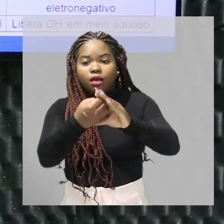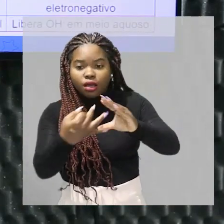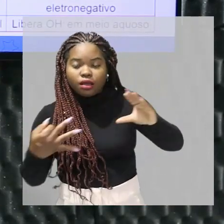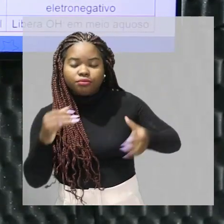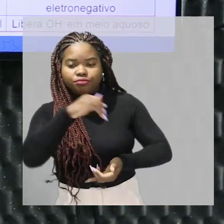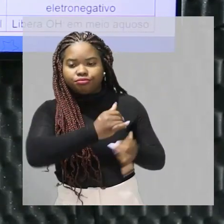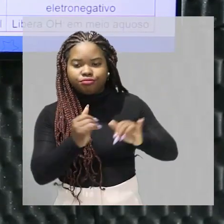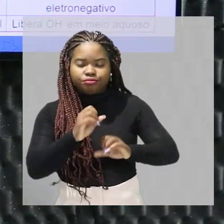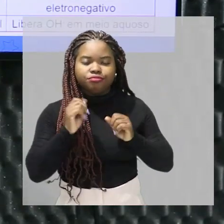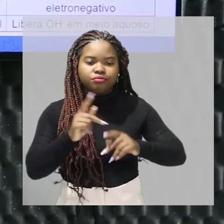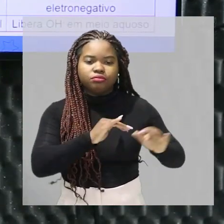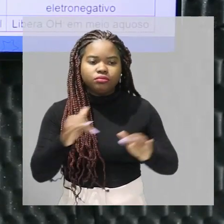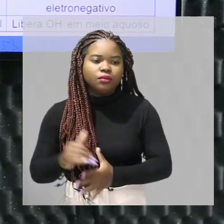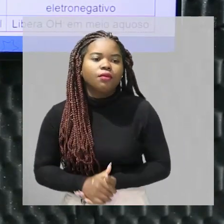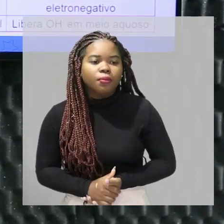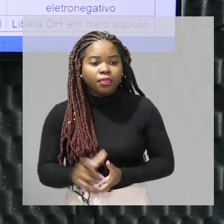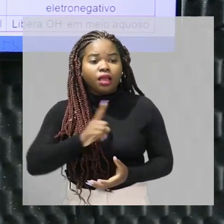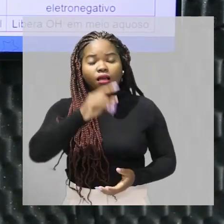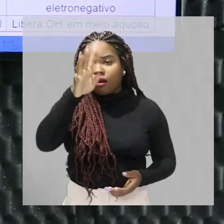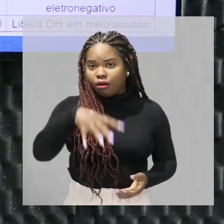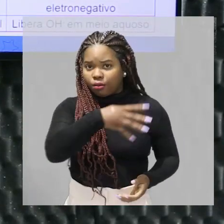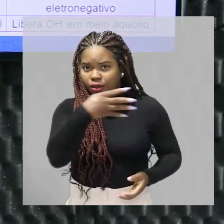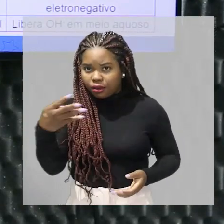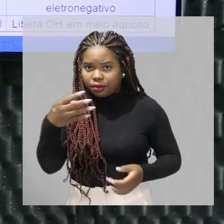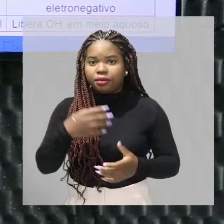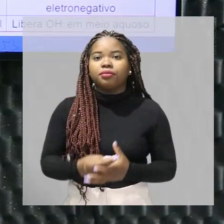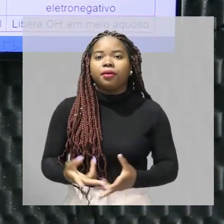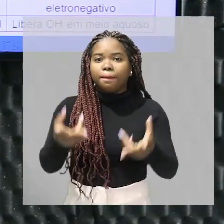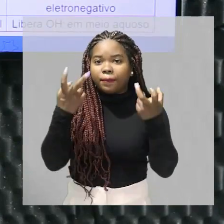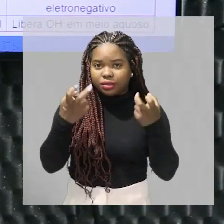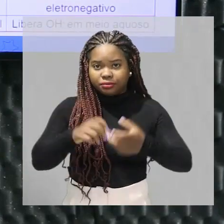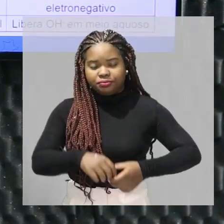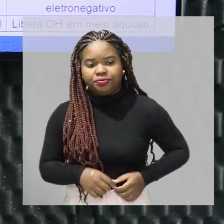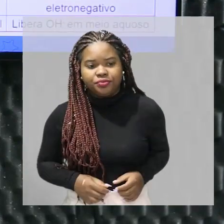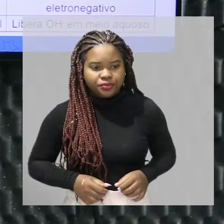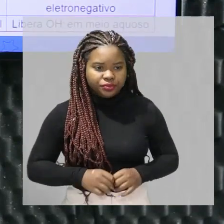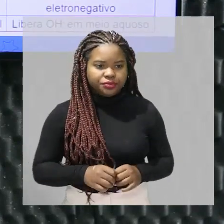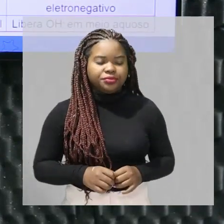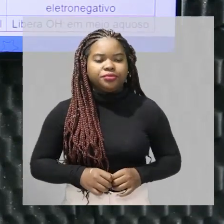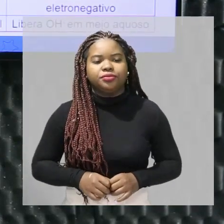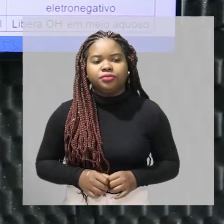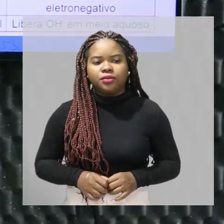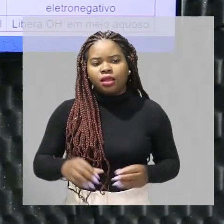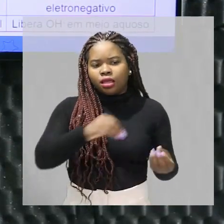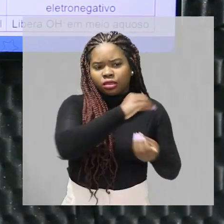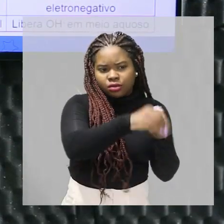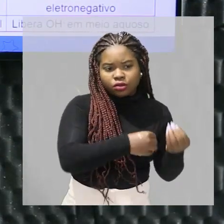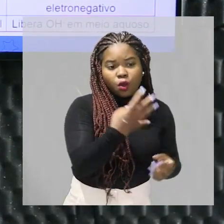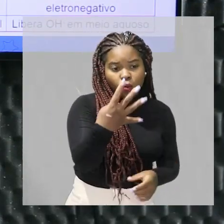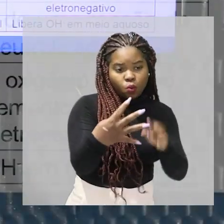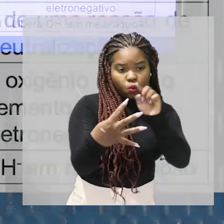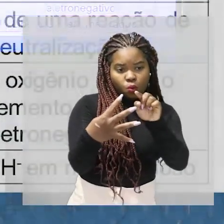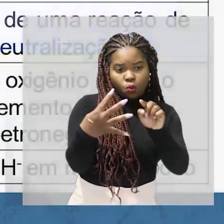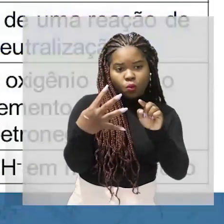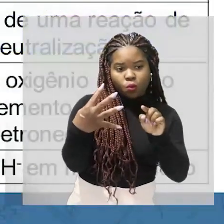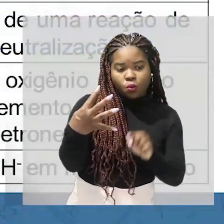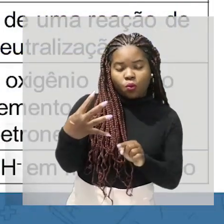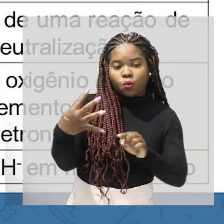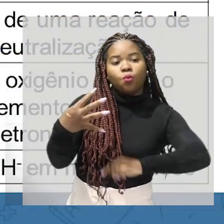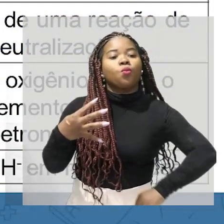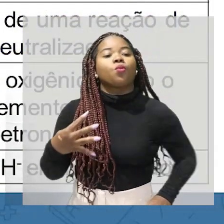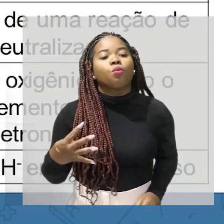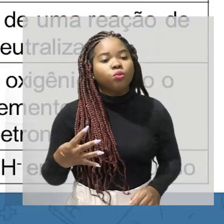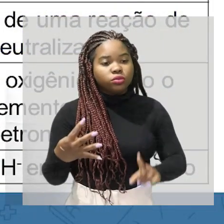características químicas. Então, nós temos aqui uma tabelinha, ok? Bom, substâncias, são 4 substâncias: aspirina,